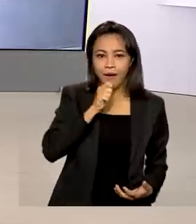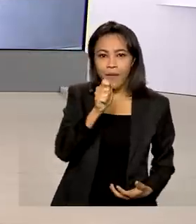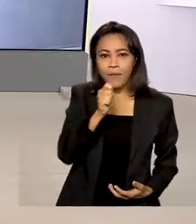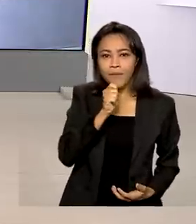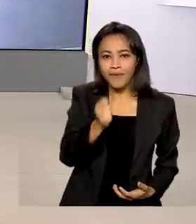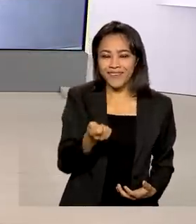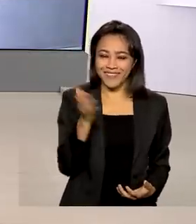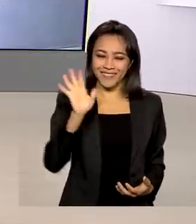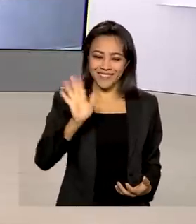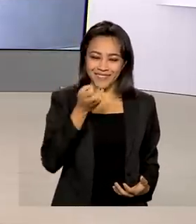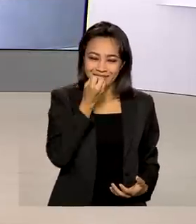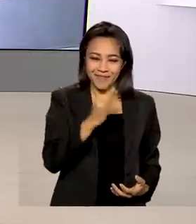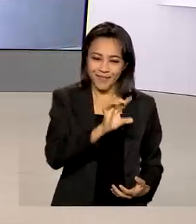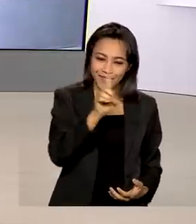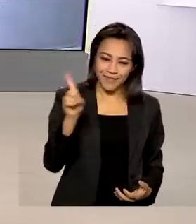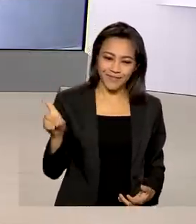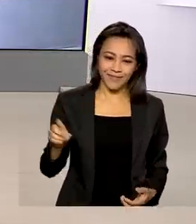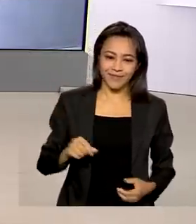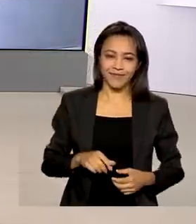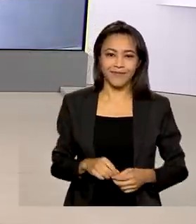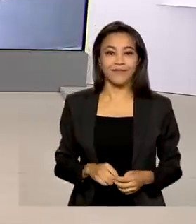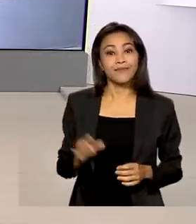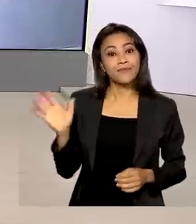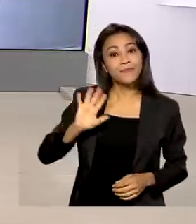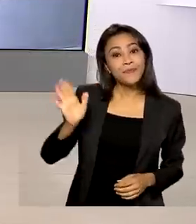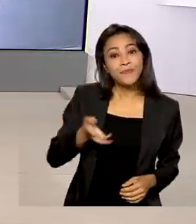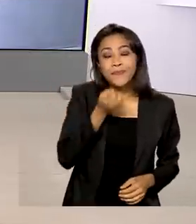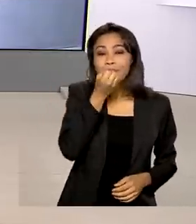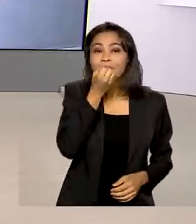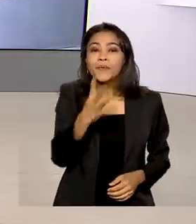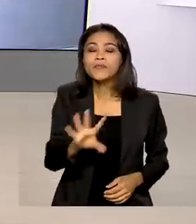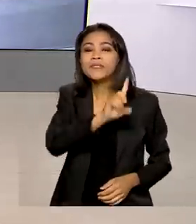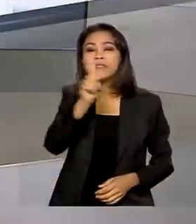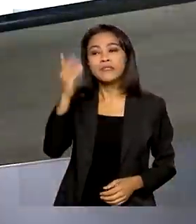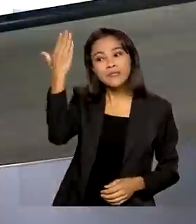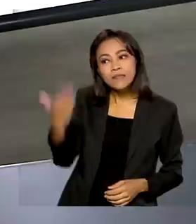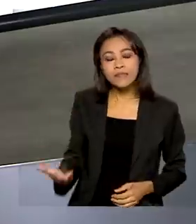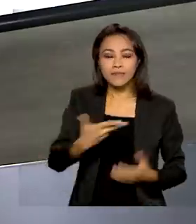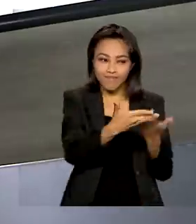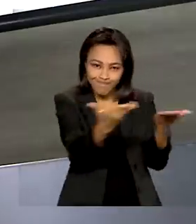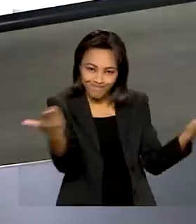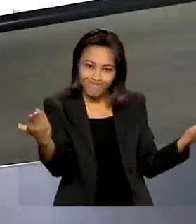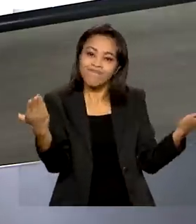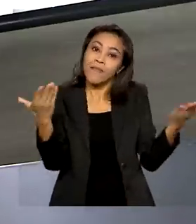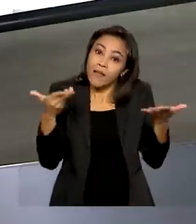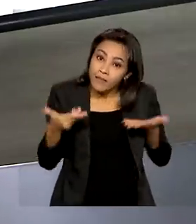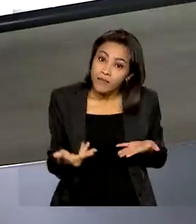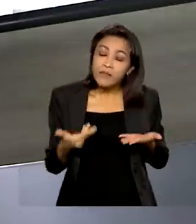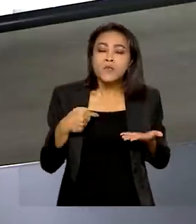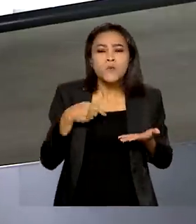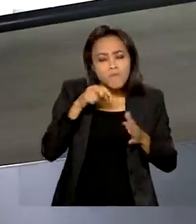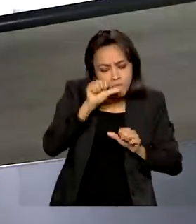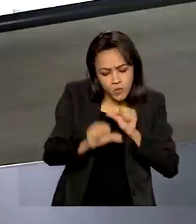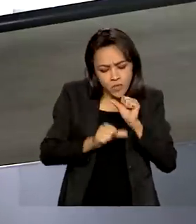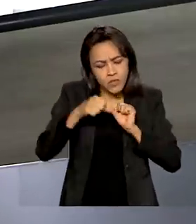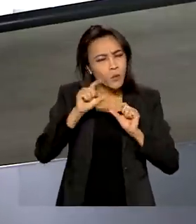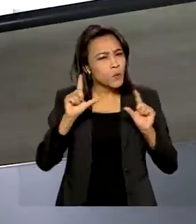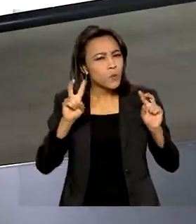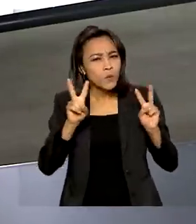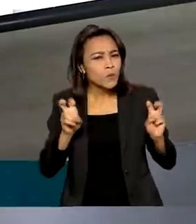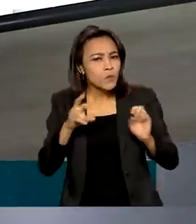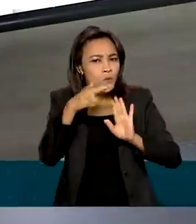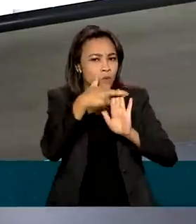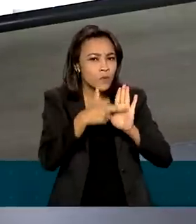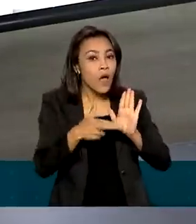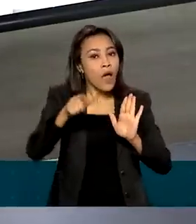Queiroz Bom dia Glauco Olá bom dia Mari Bom dia a todos é isso né e uma das mudanças está nos